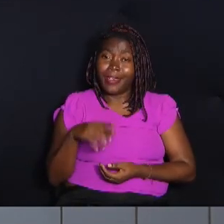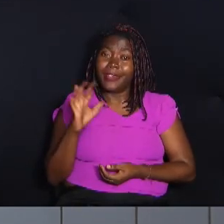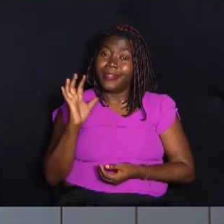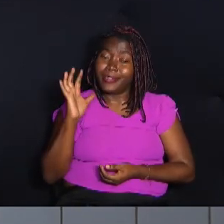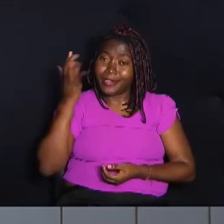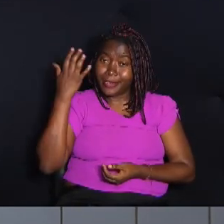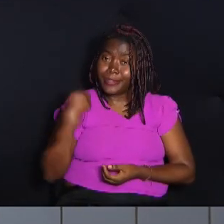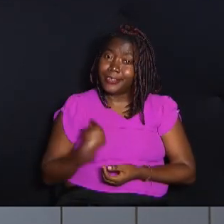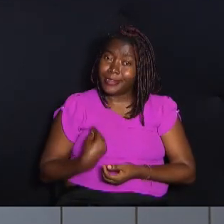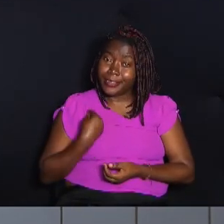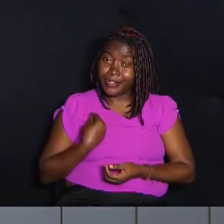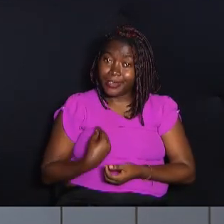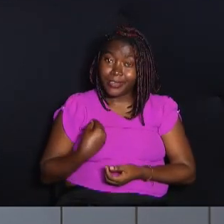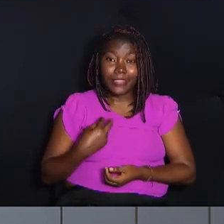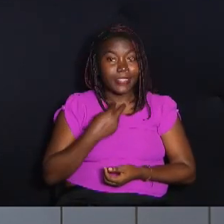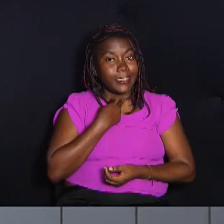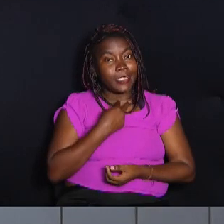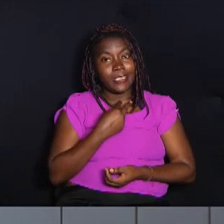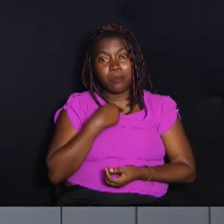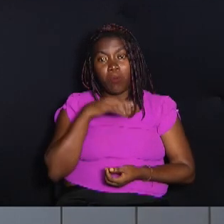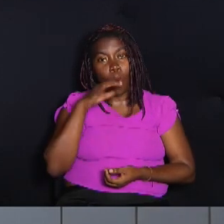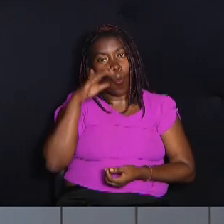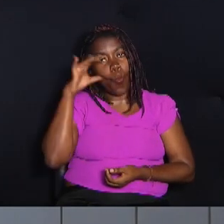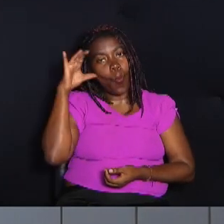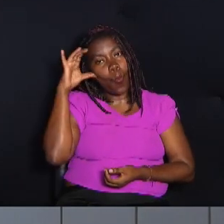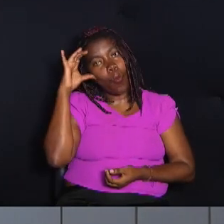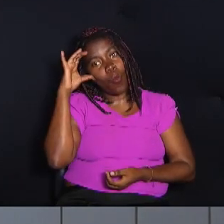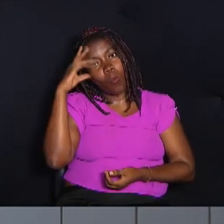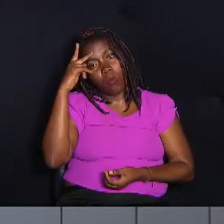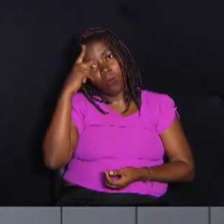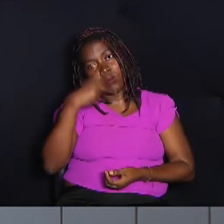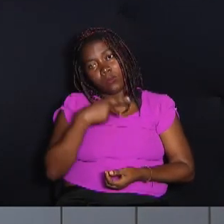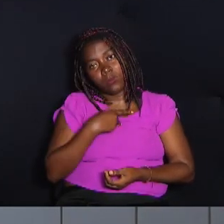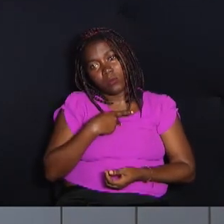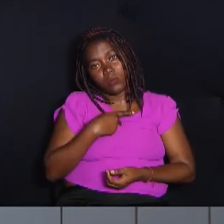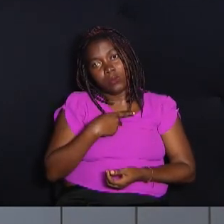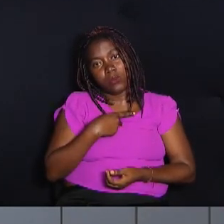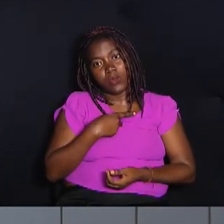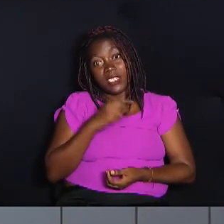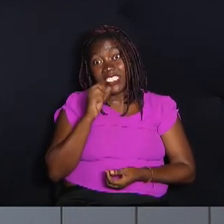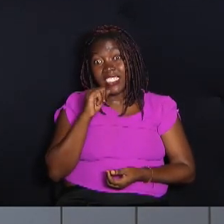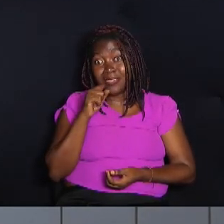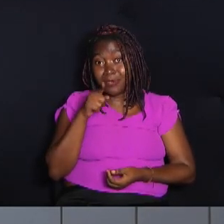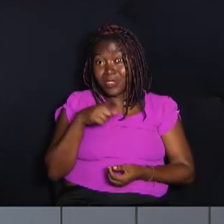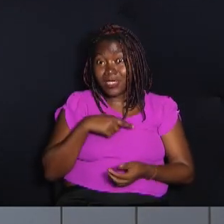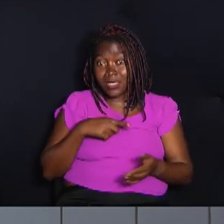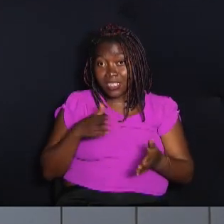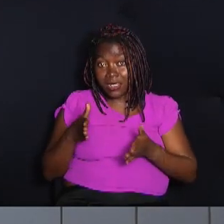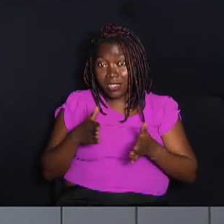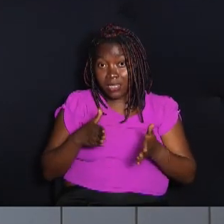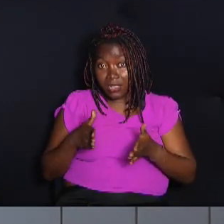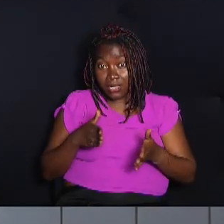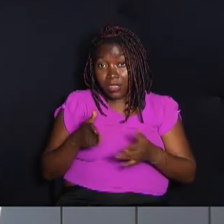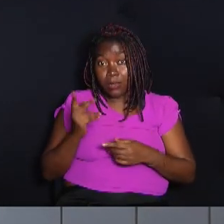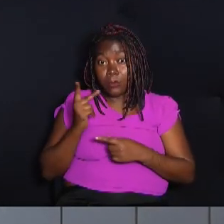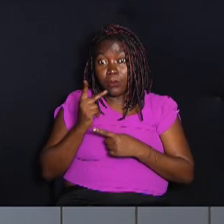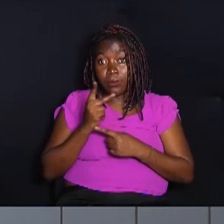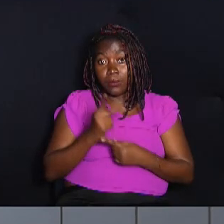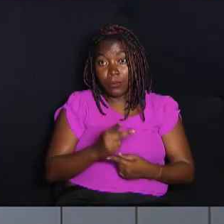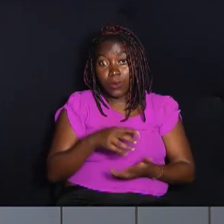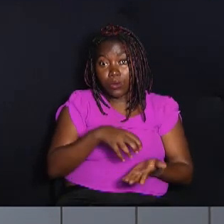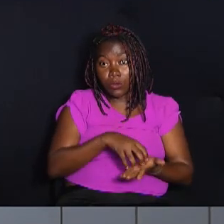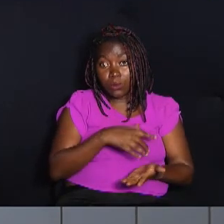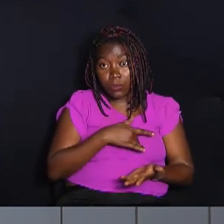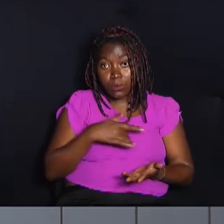existe e que a gente não pode guardar para nós. Então, se você passa por essa situação, procure o centro de saúde,